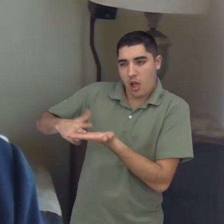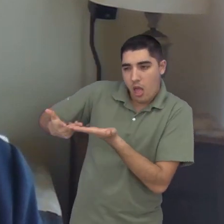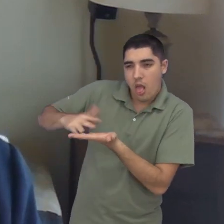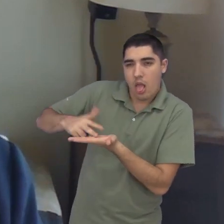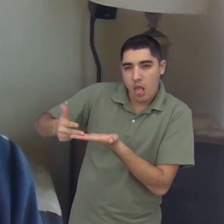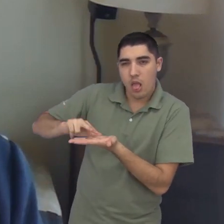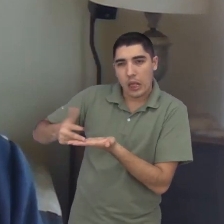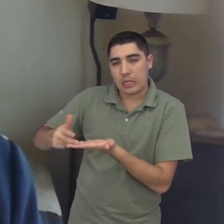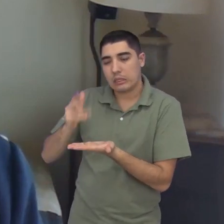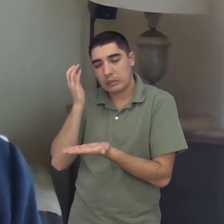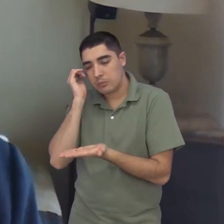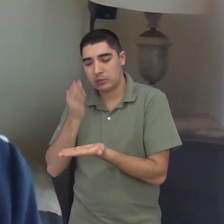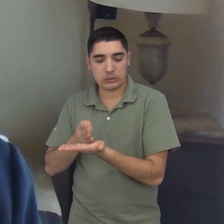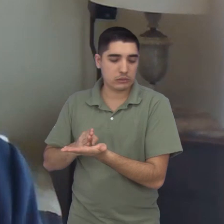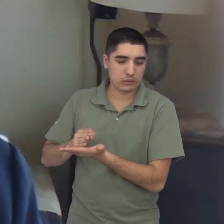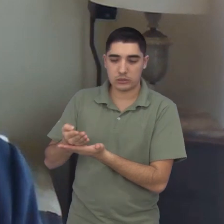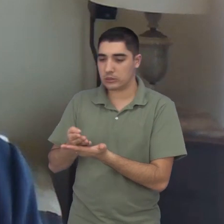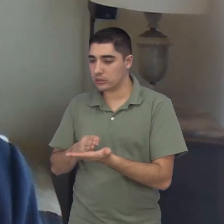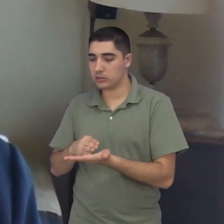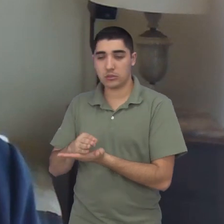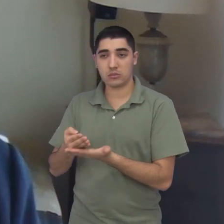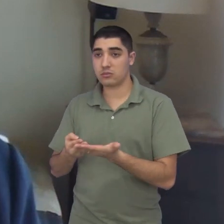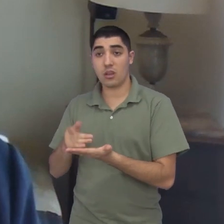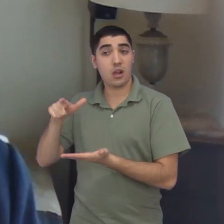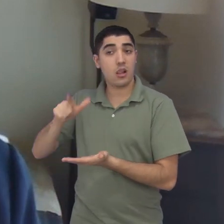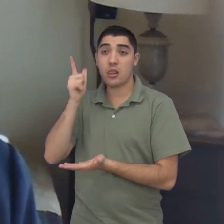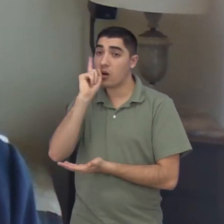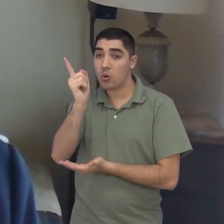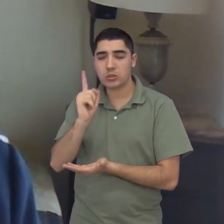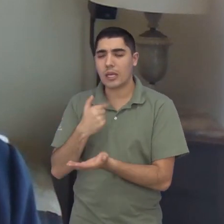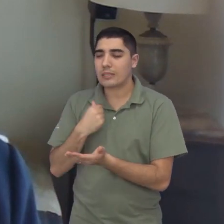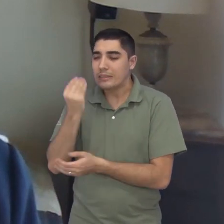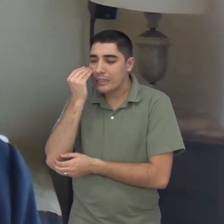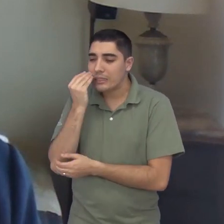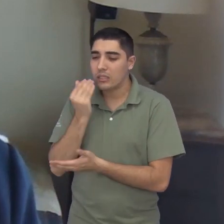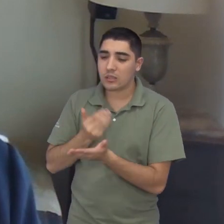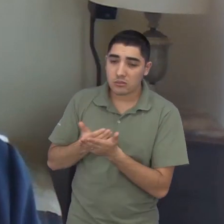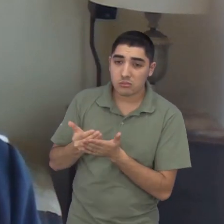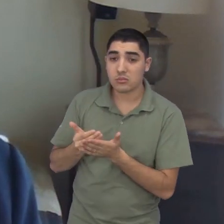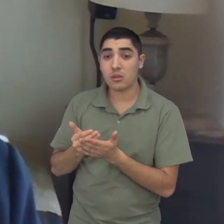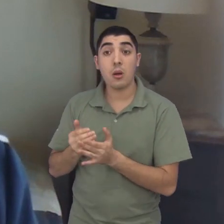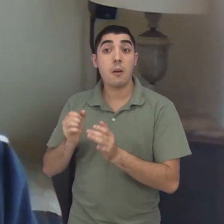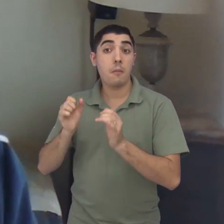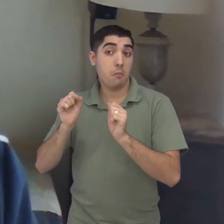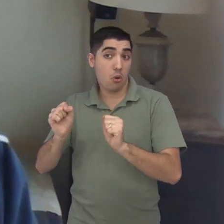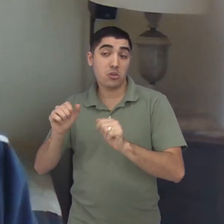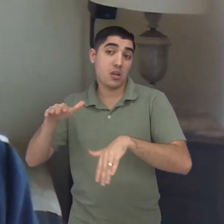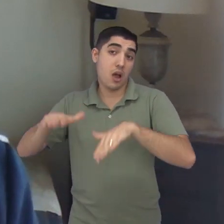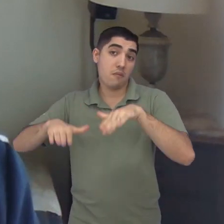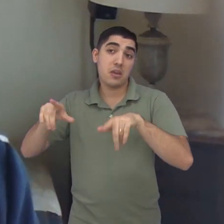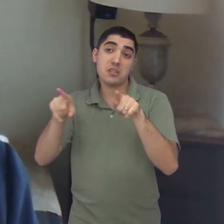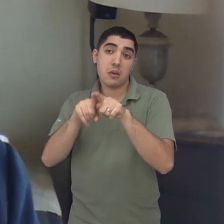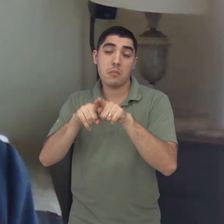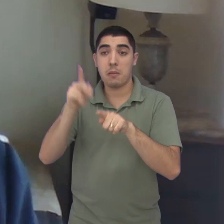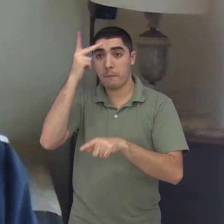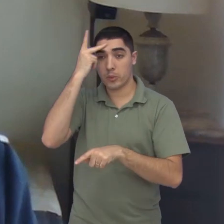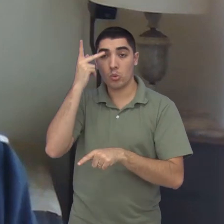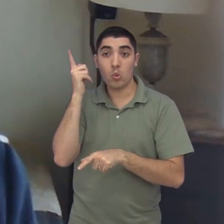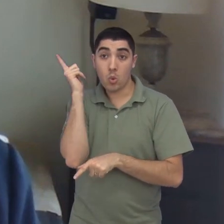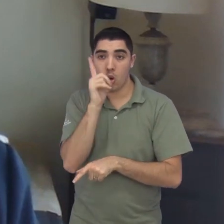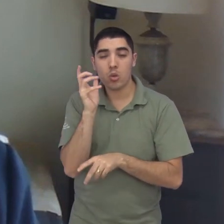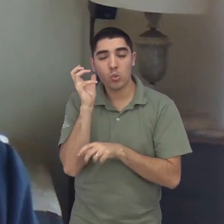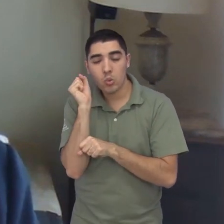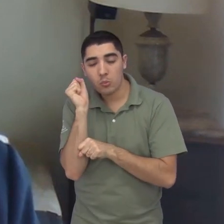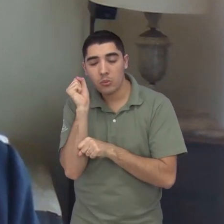ela pode ser de princípio, onde a pessoa não consegue iniciar o sono, pode ser de meio ou de fim. Ela acorda muito cedo e